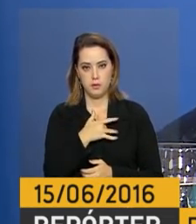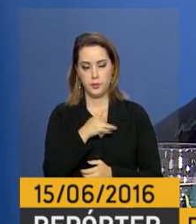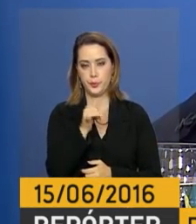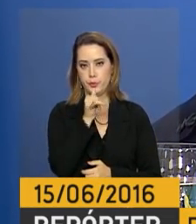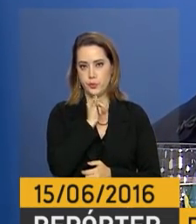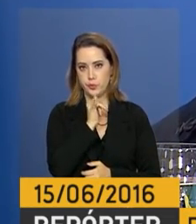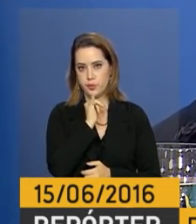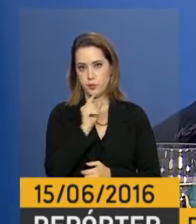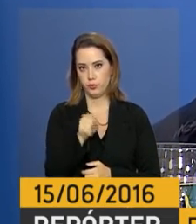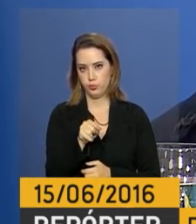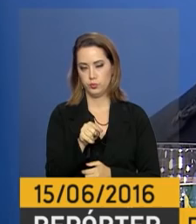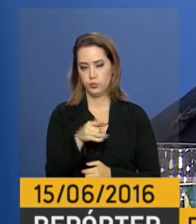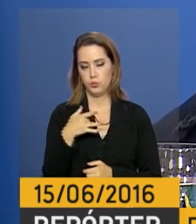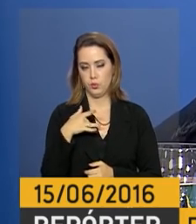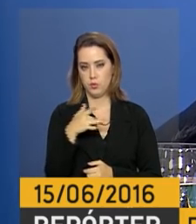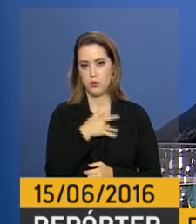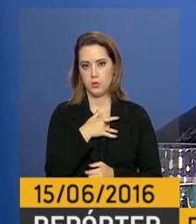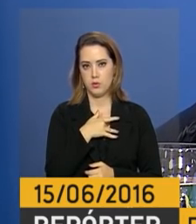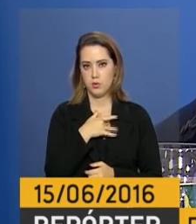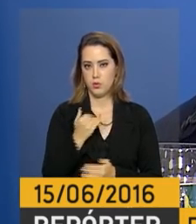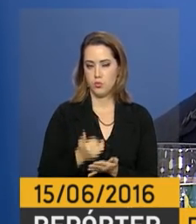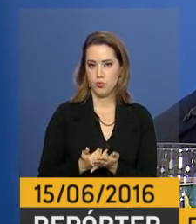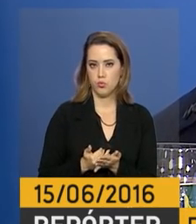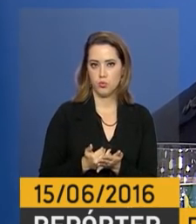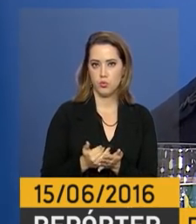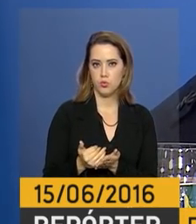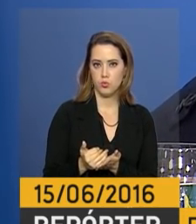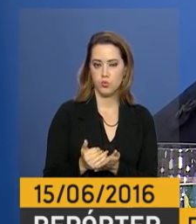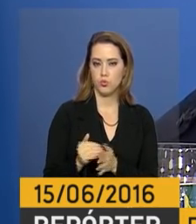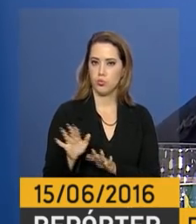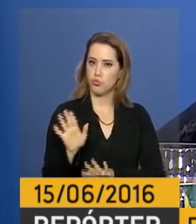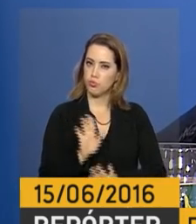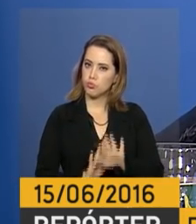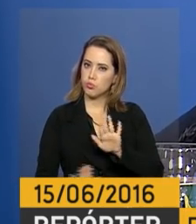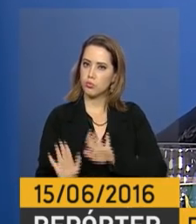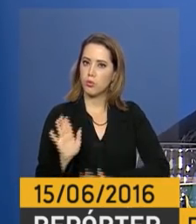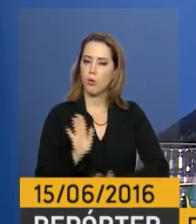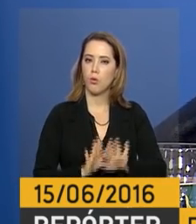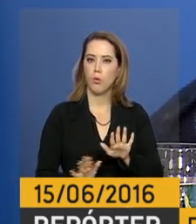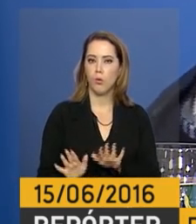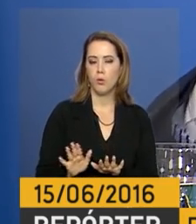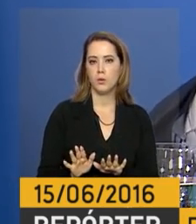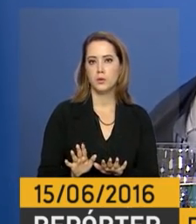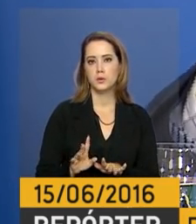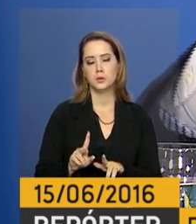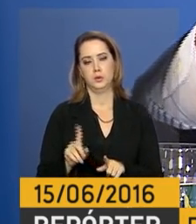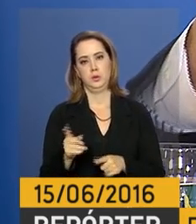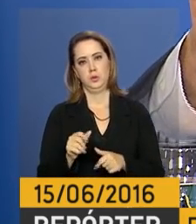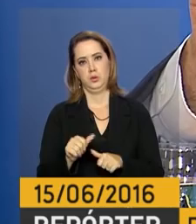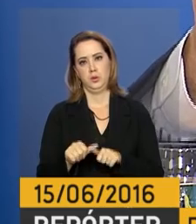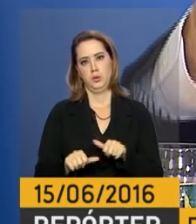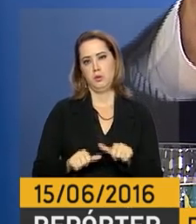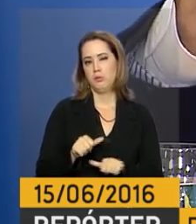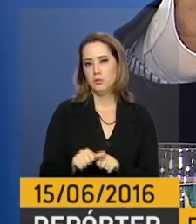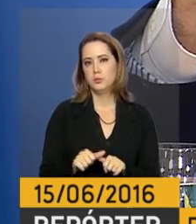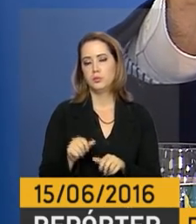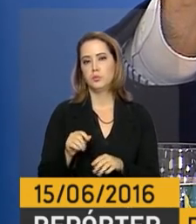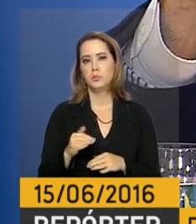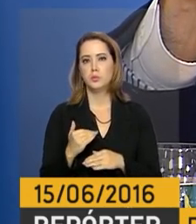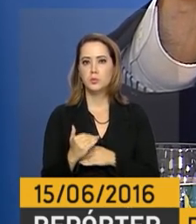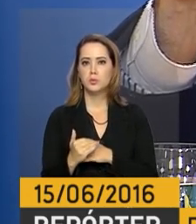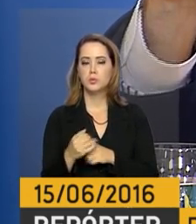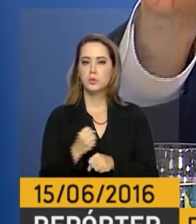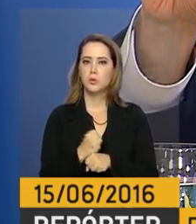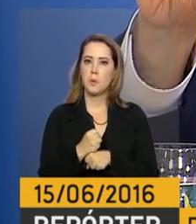exemplo, passam a ser preservadas e a cada ano ela passa a ser